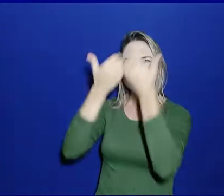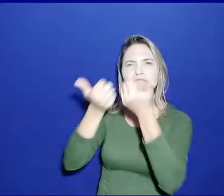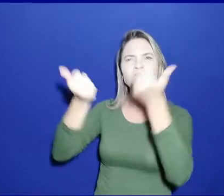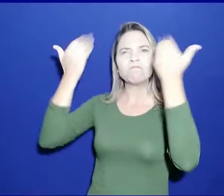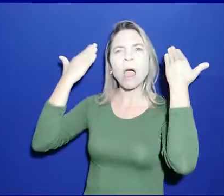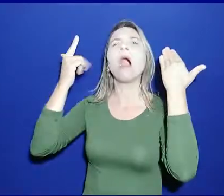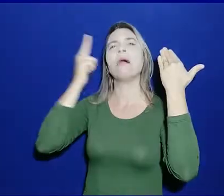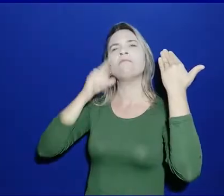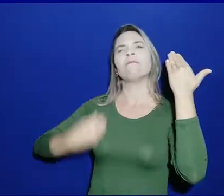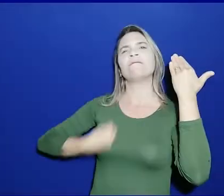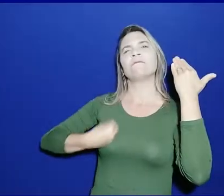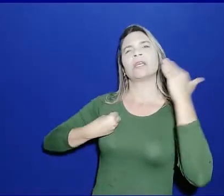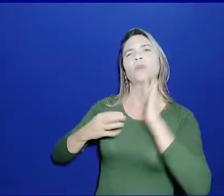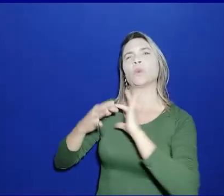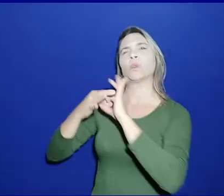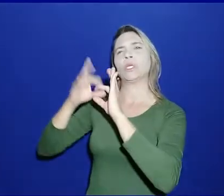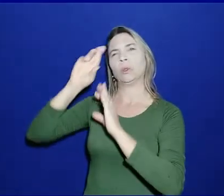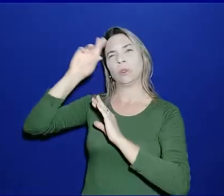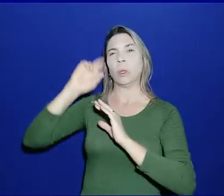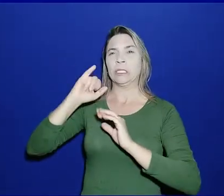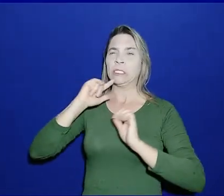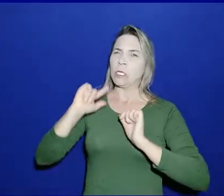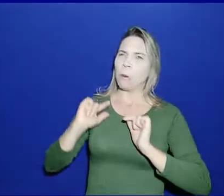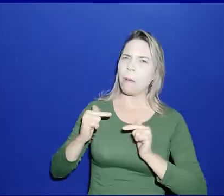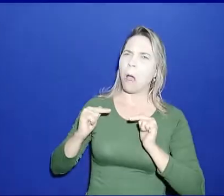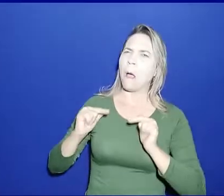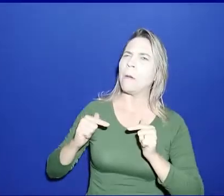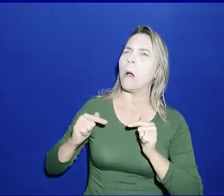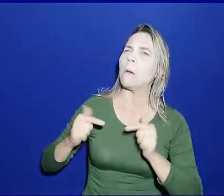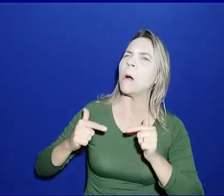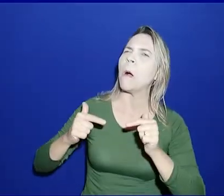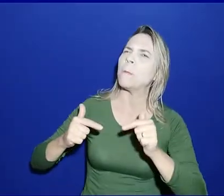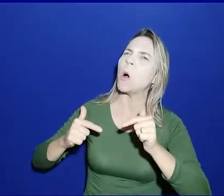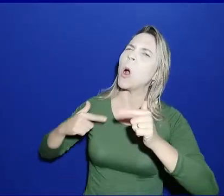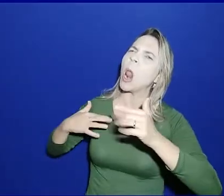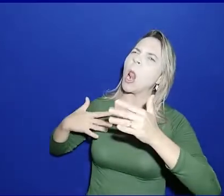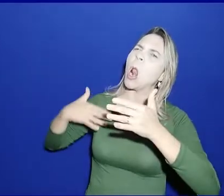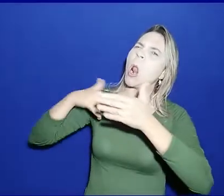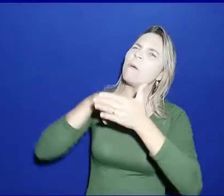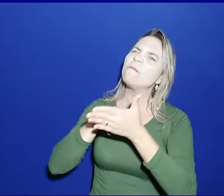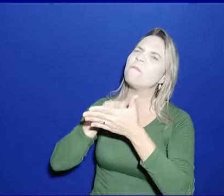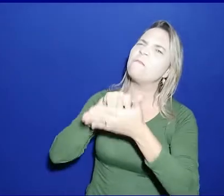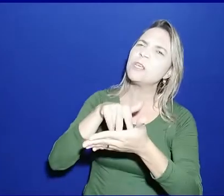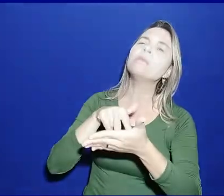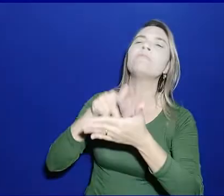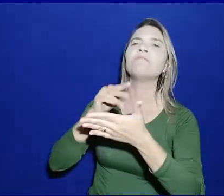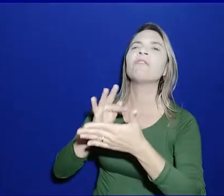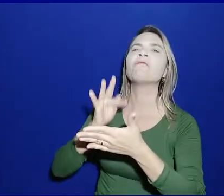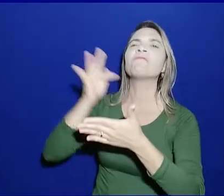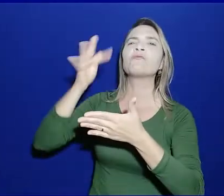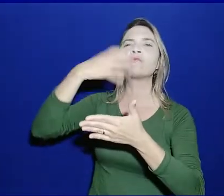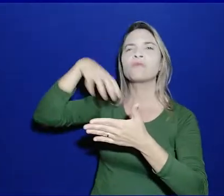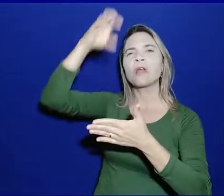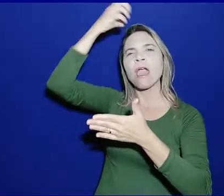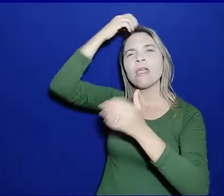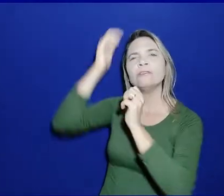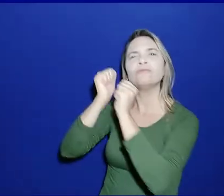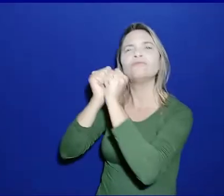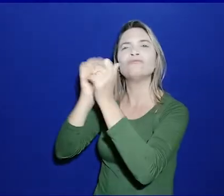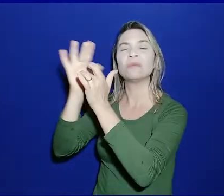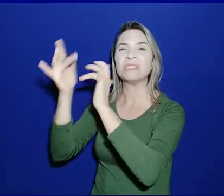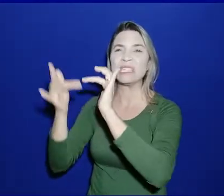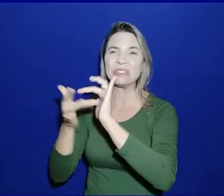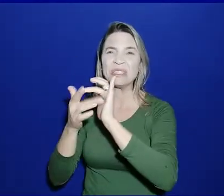ele. Se perseveramos, também com ele reinaremos. Se o negarmos, ele, por